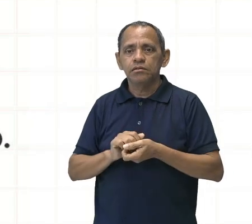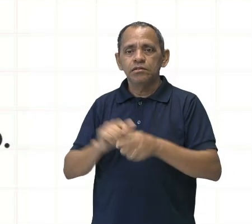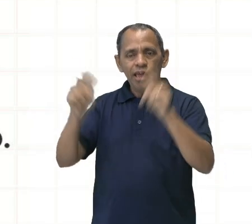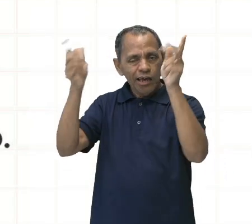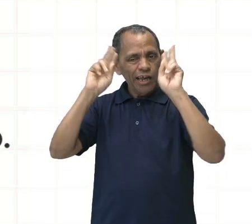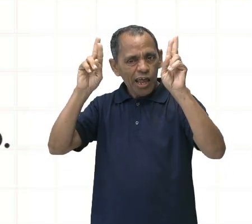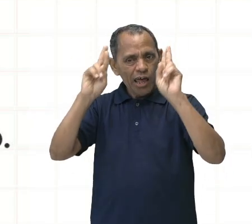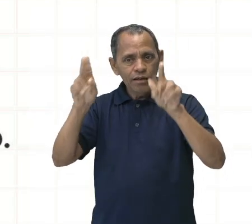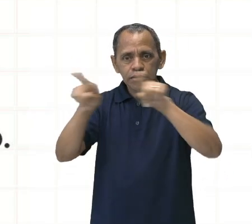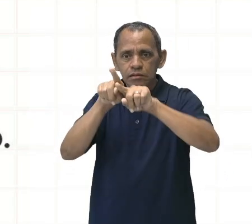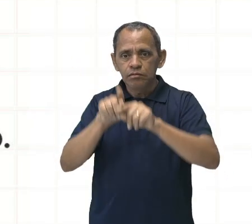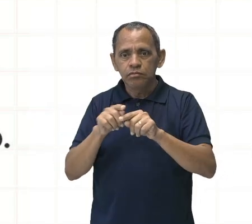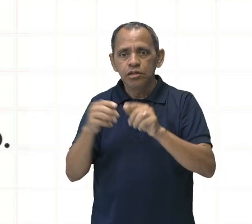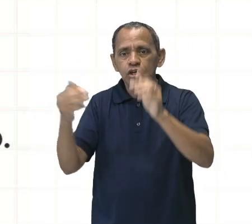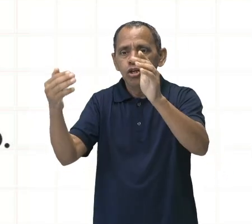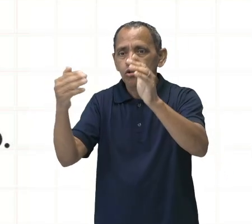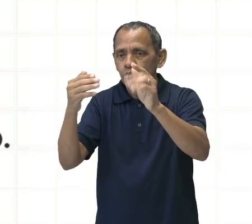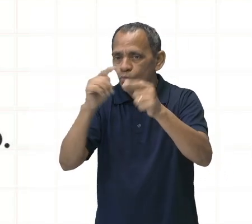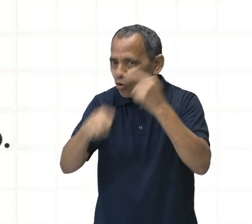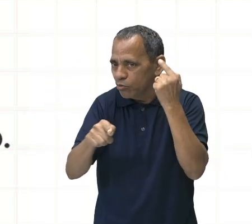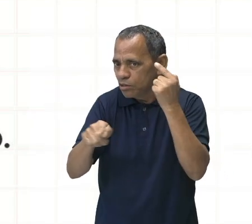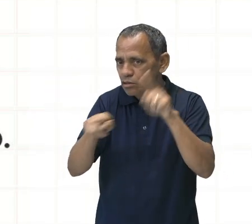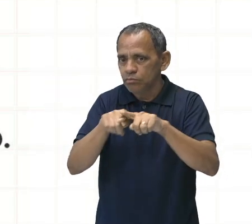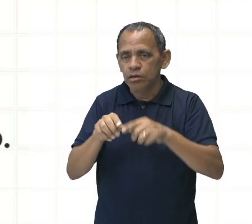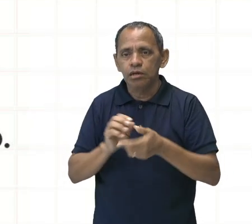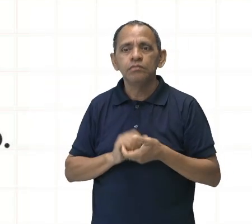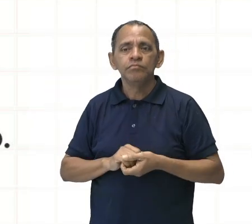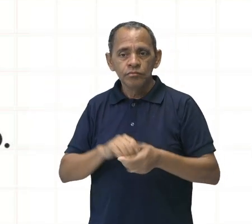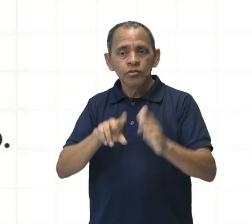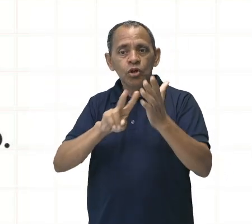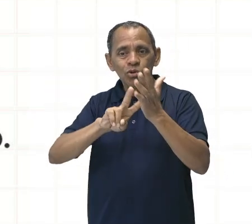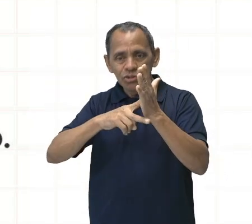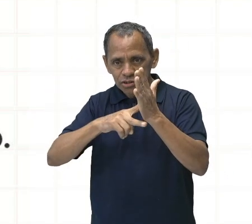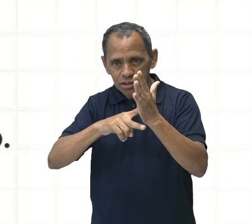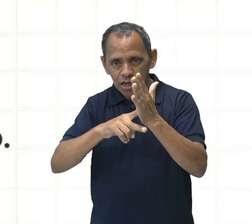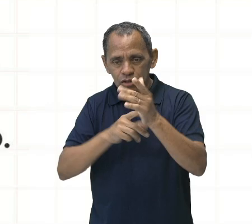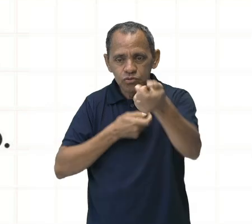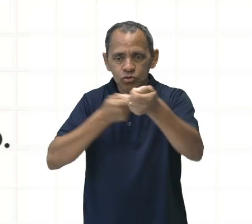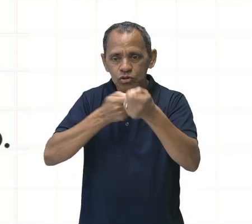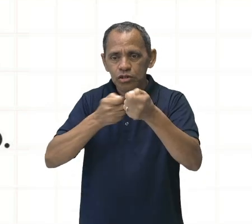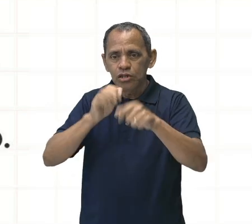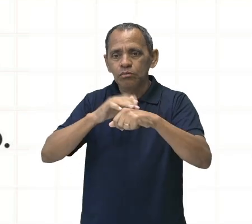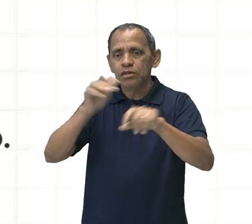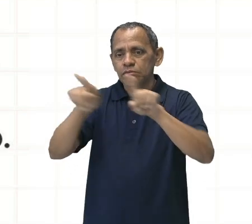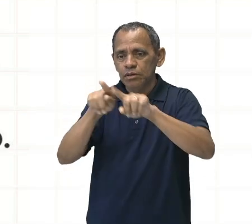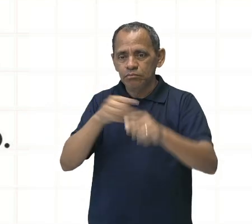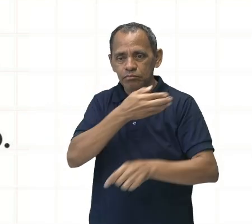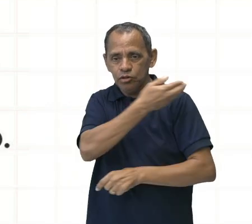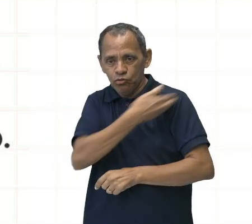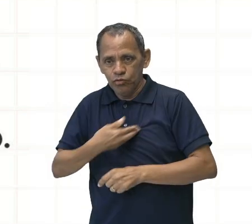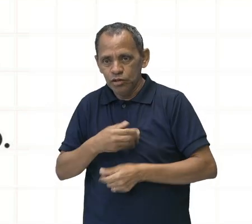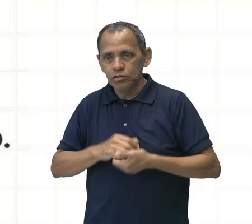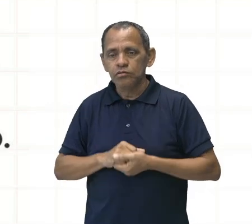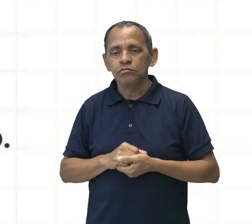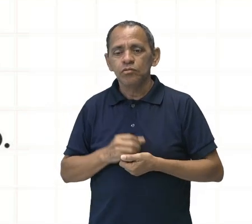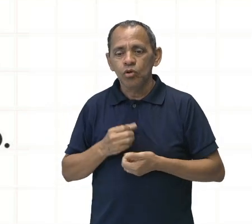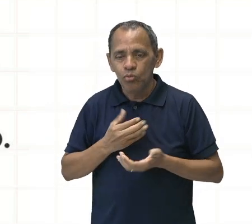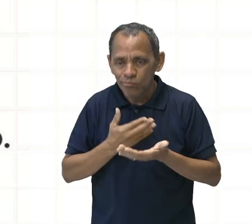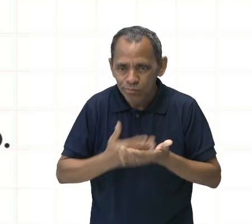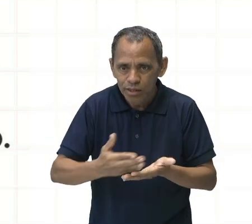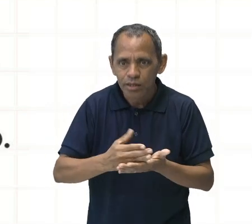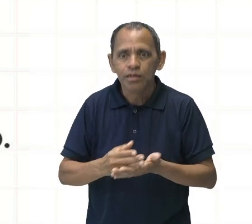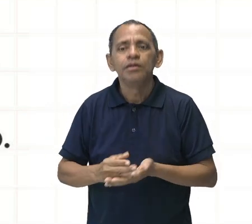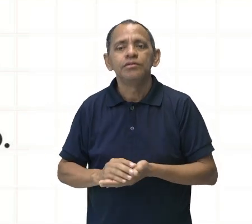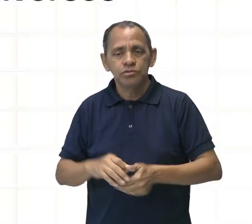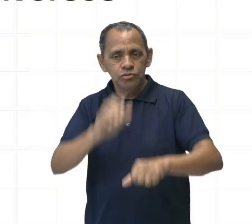e os sindicatos foram controlados ainda mais pelo governo. Esse foi o início do Estado